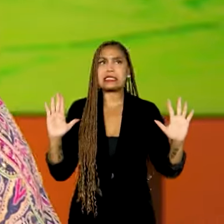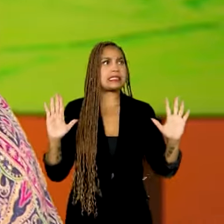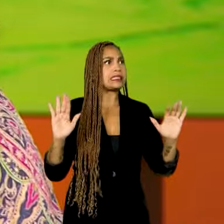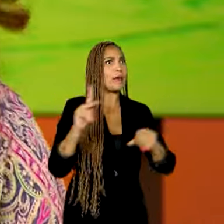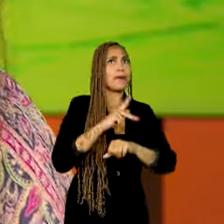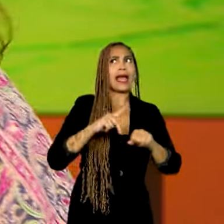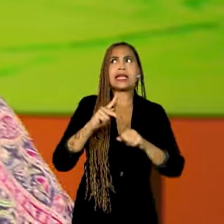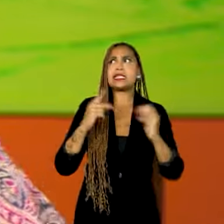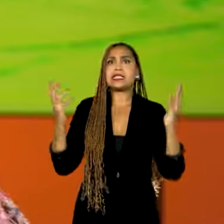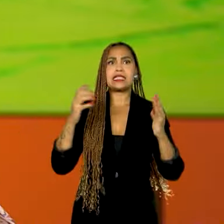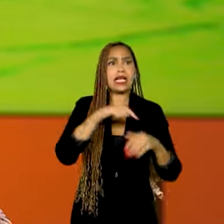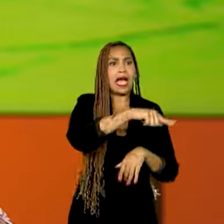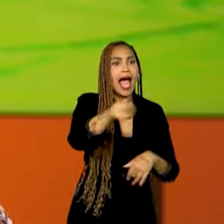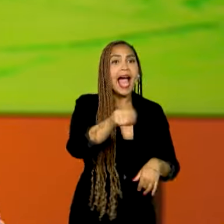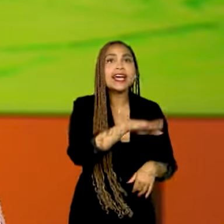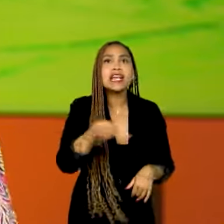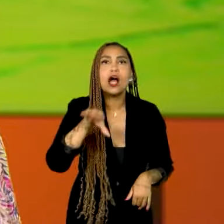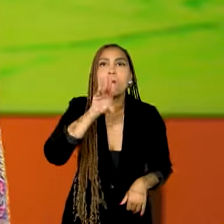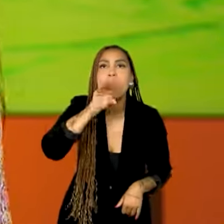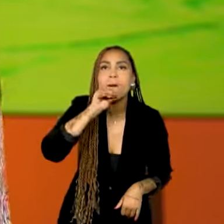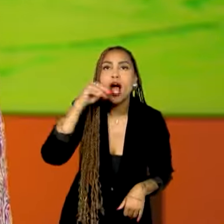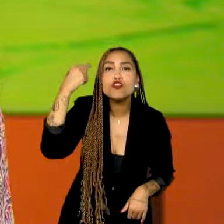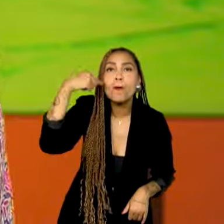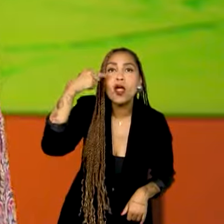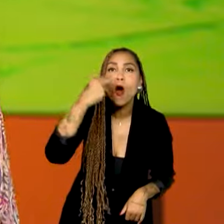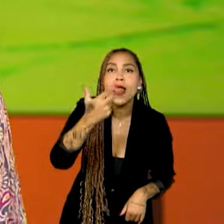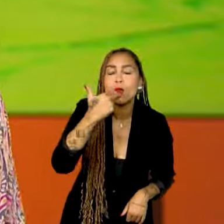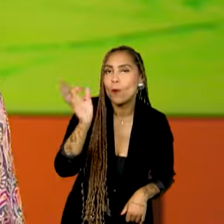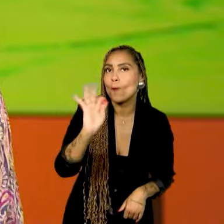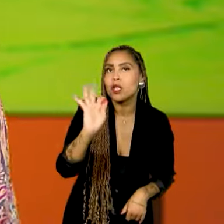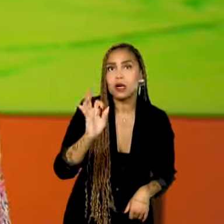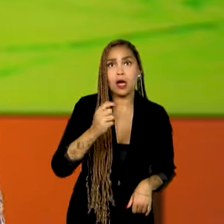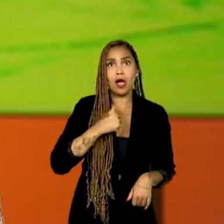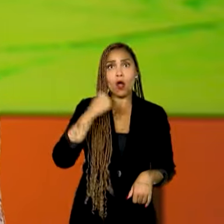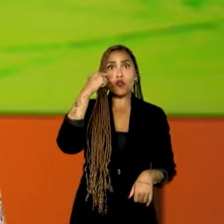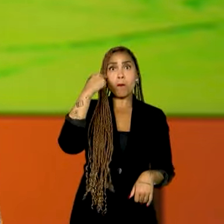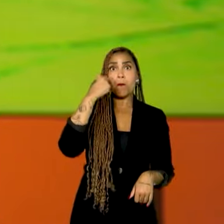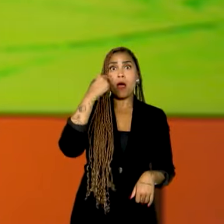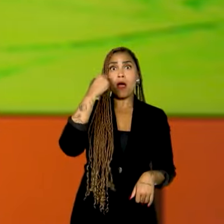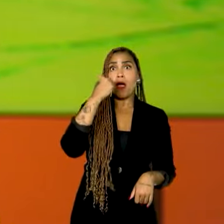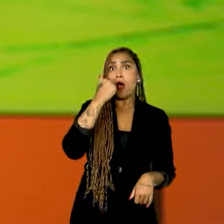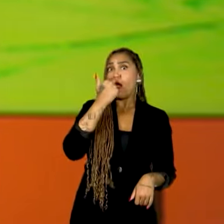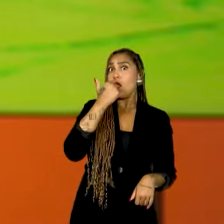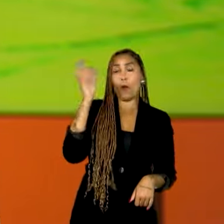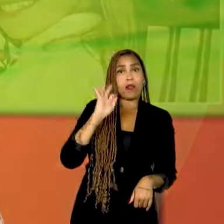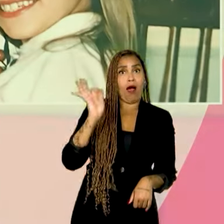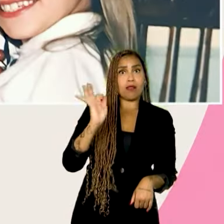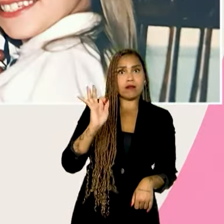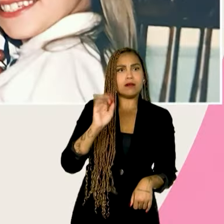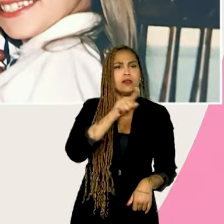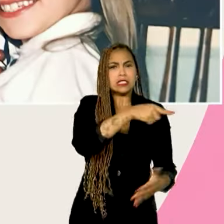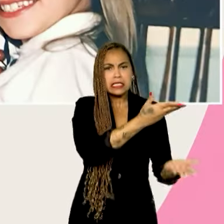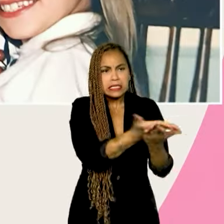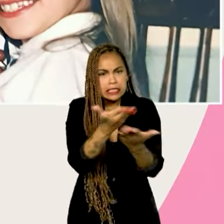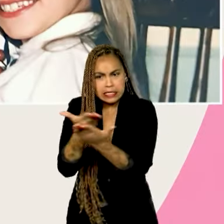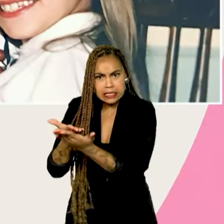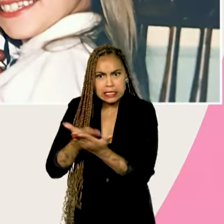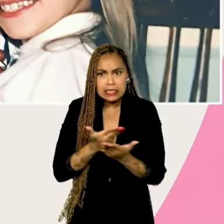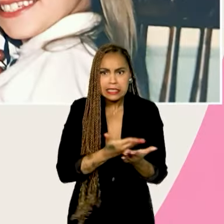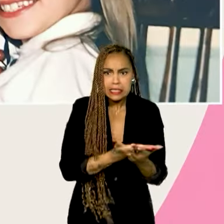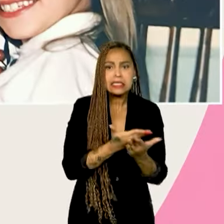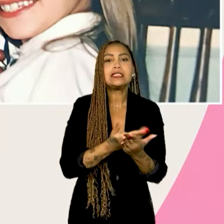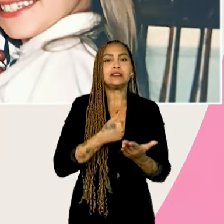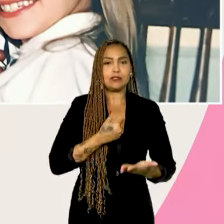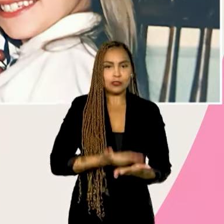falavam espanhol, eu não falava espanhol, as crianças estudaram lá, elas foram cartejano, cartejano, né? Cartejano.